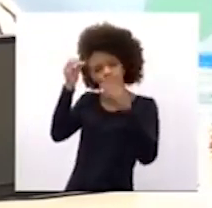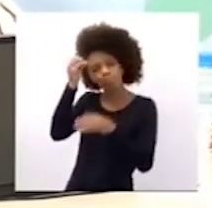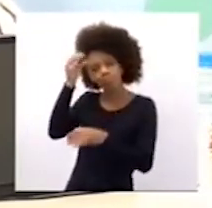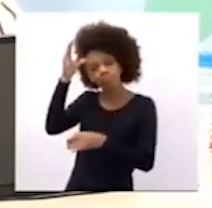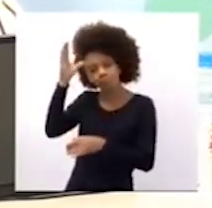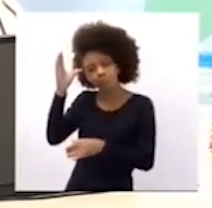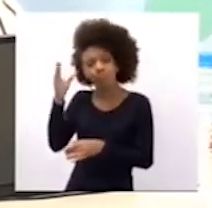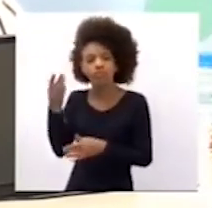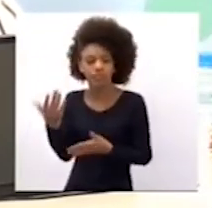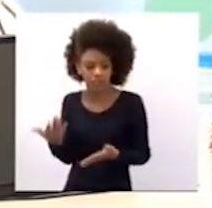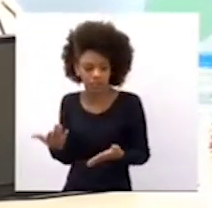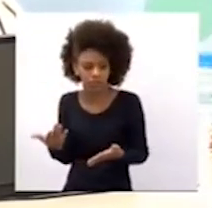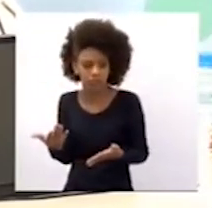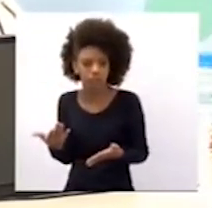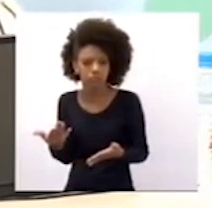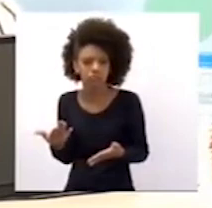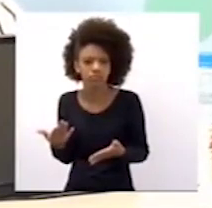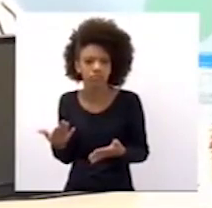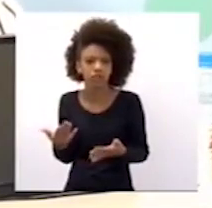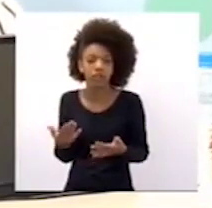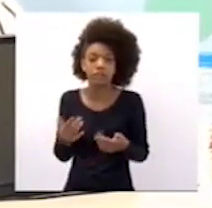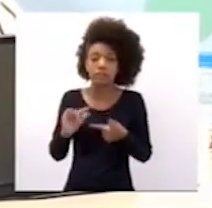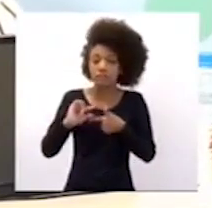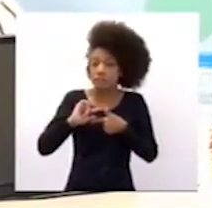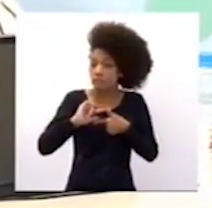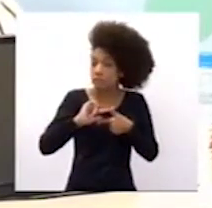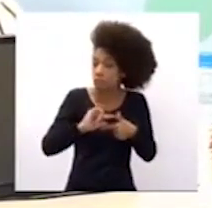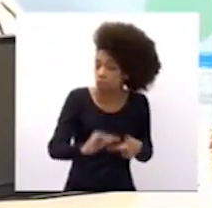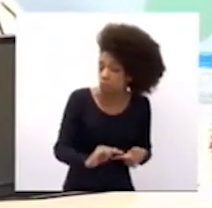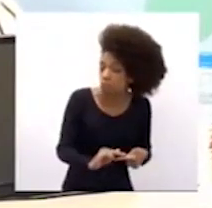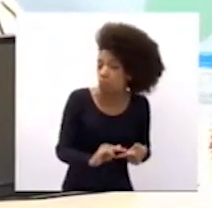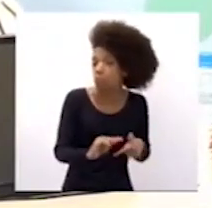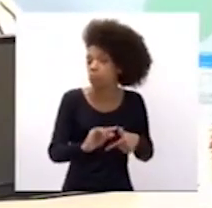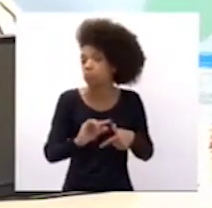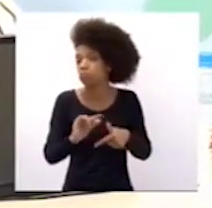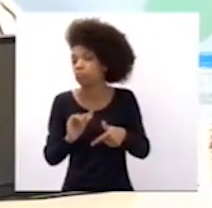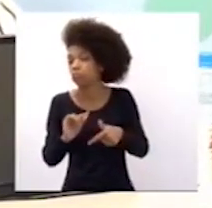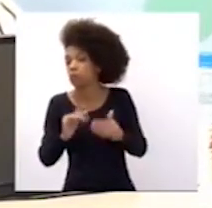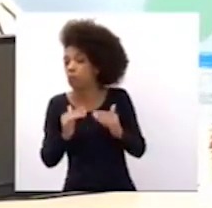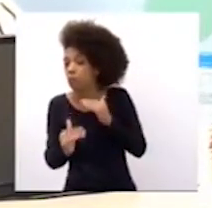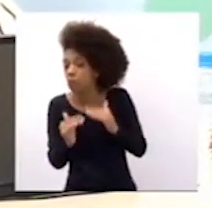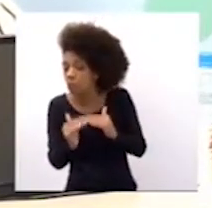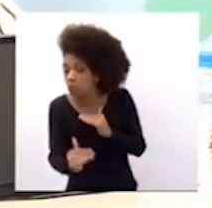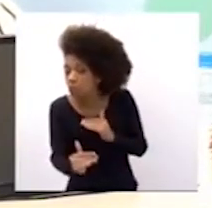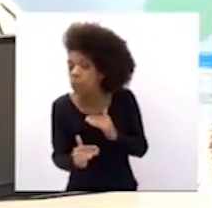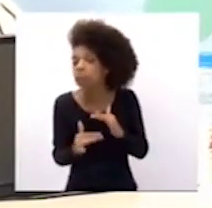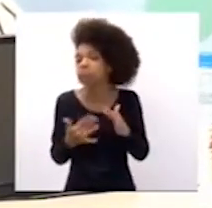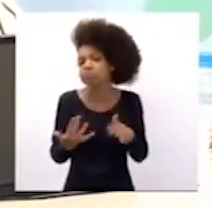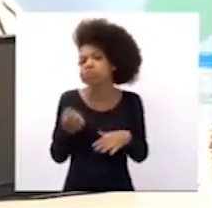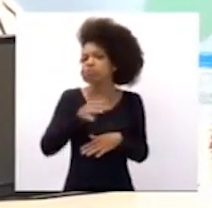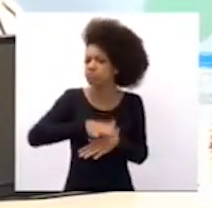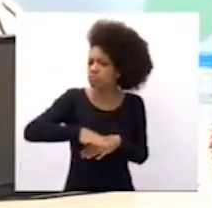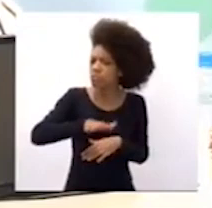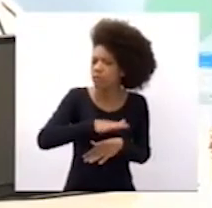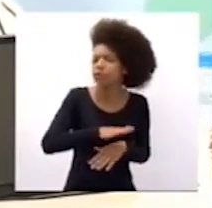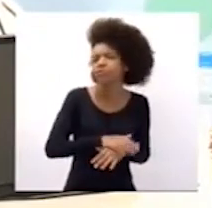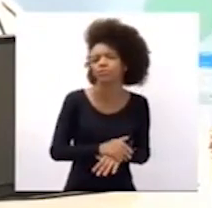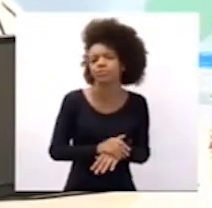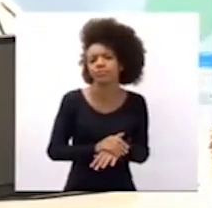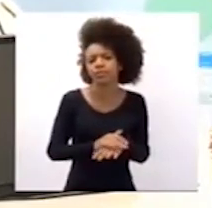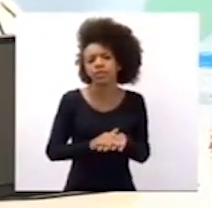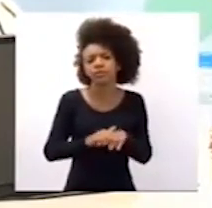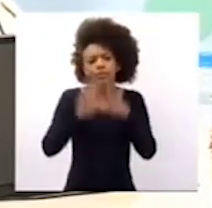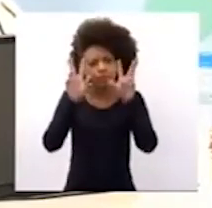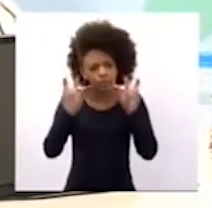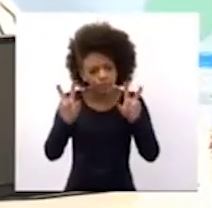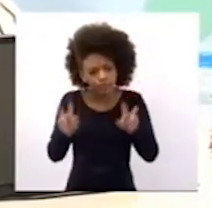respeito das contradições, das potencialidades e das características desses ambientes. Essa pauta ela